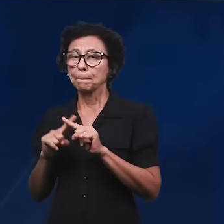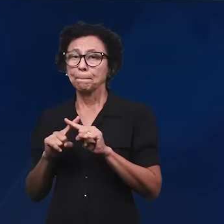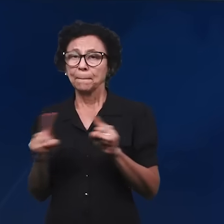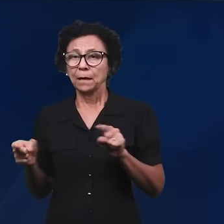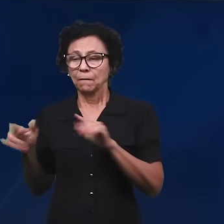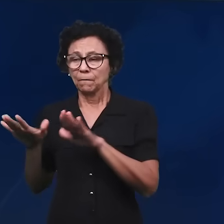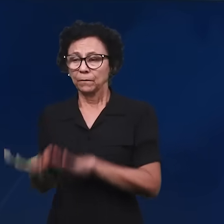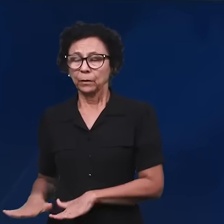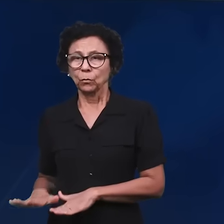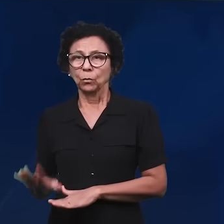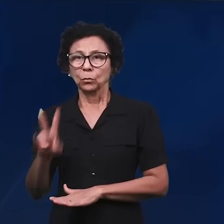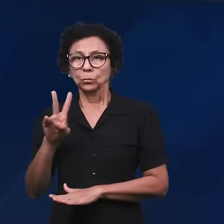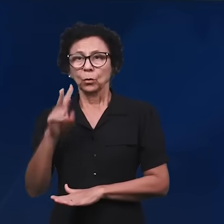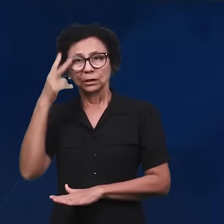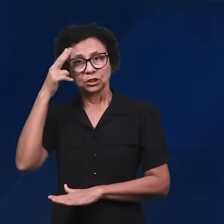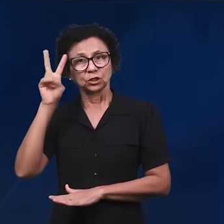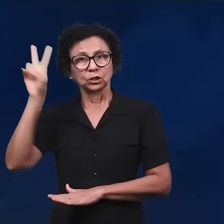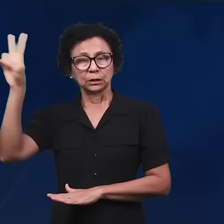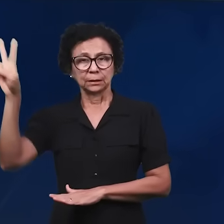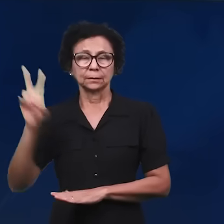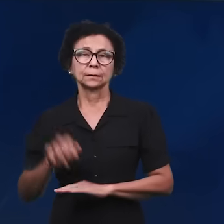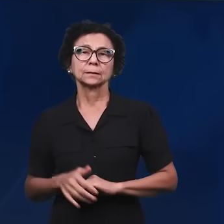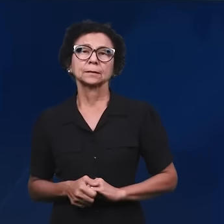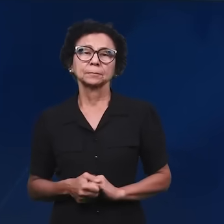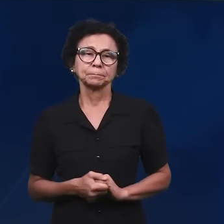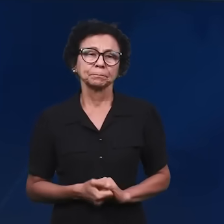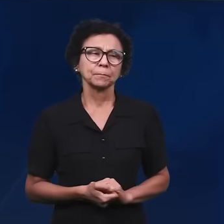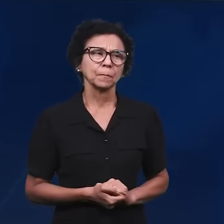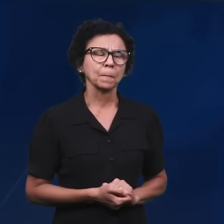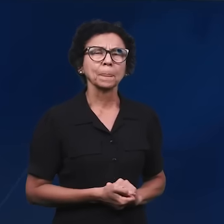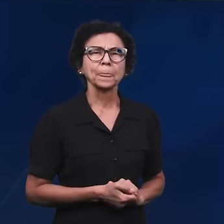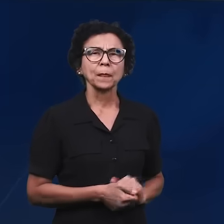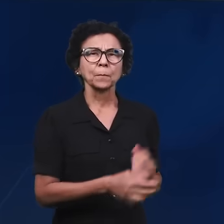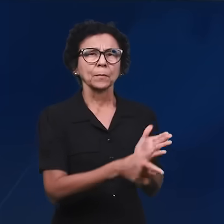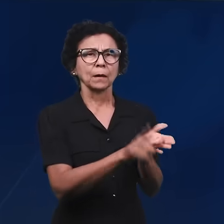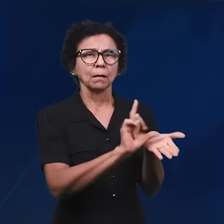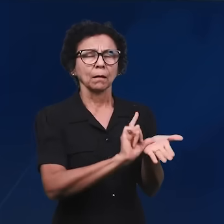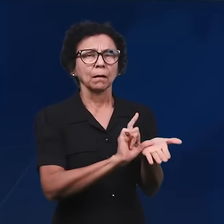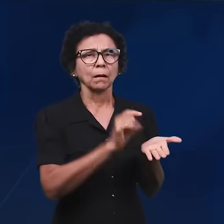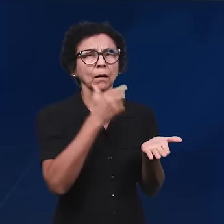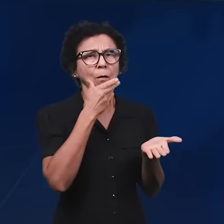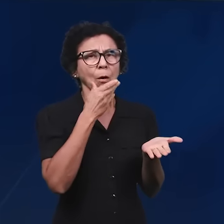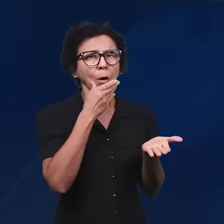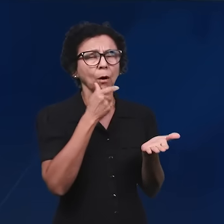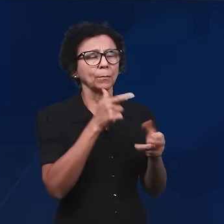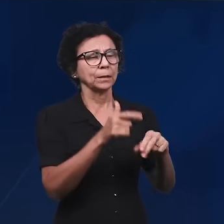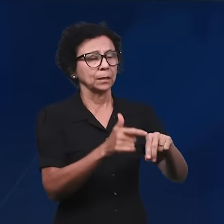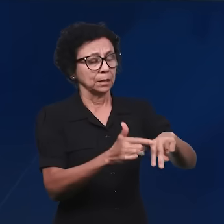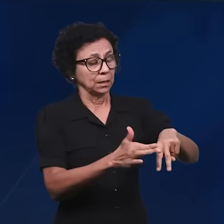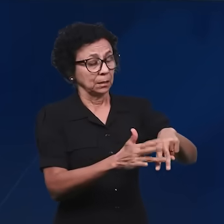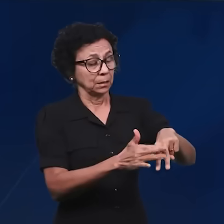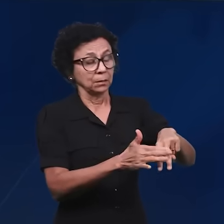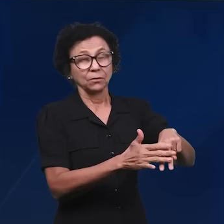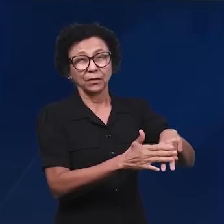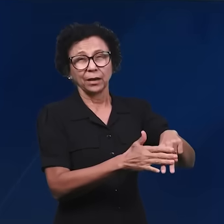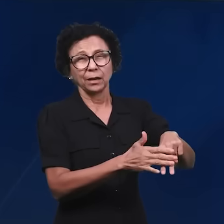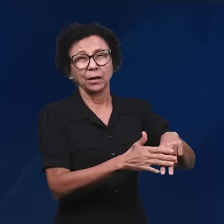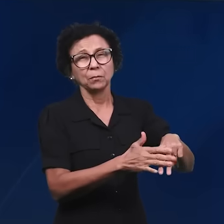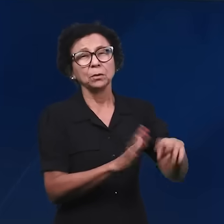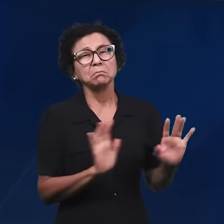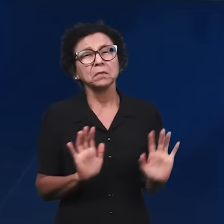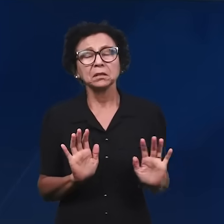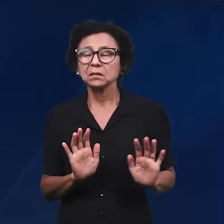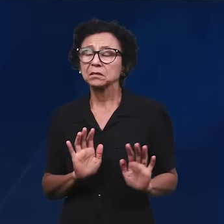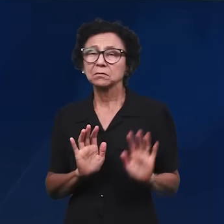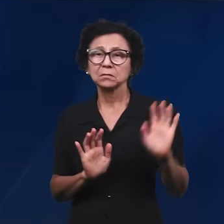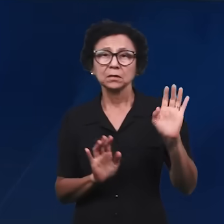que Jesus tomou conhecimento que Lázaro estava enfermo. E o texto diz que ele ainda ficou 2 dias ainda